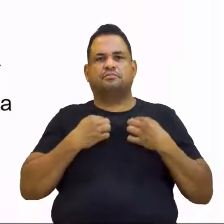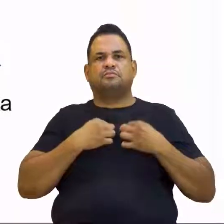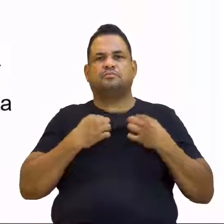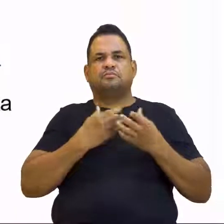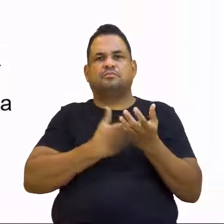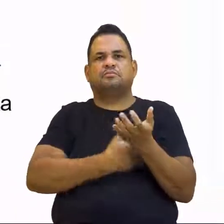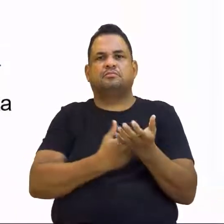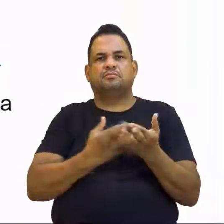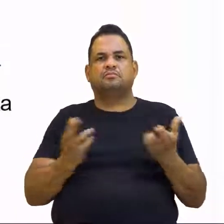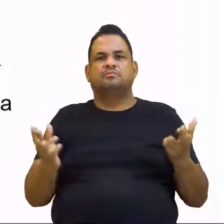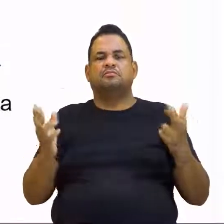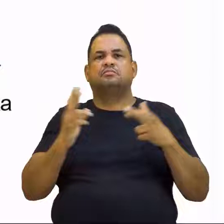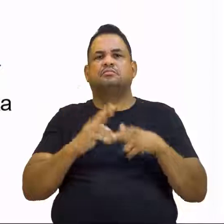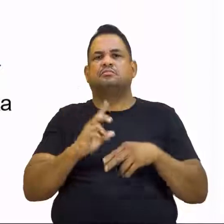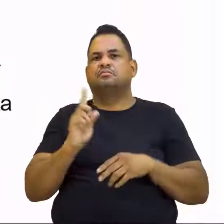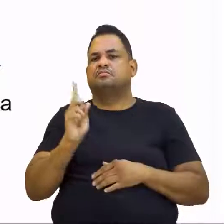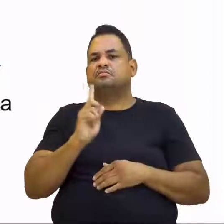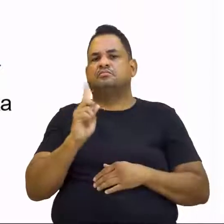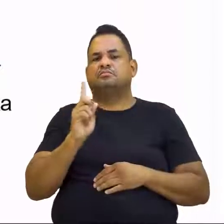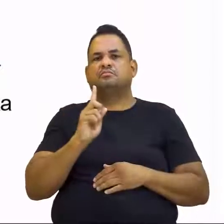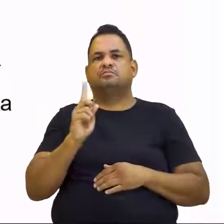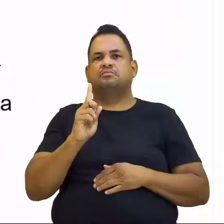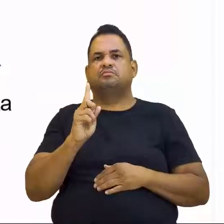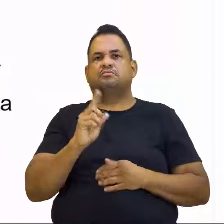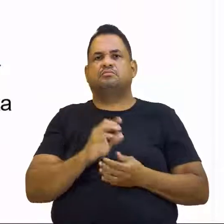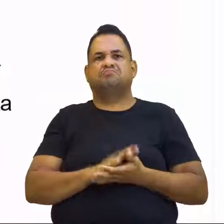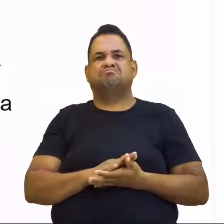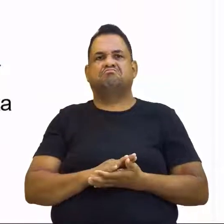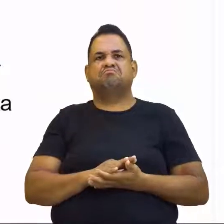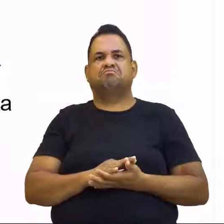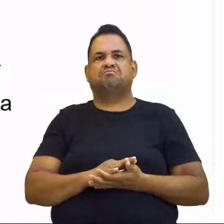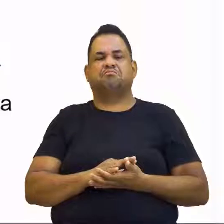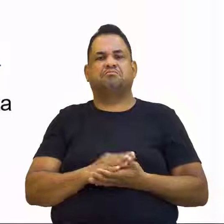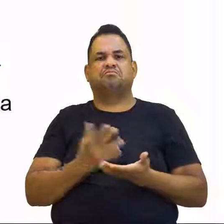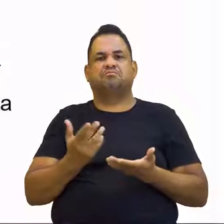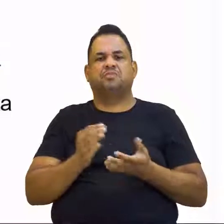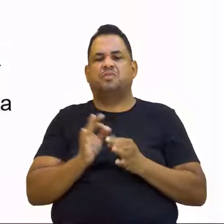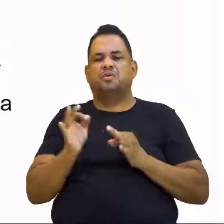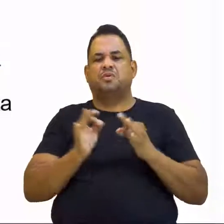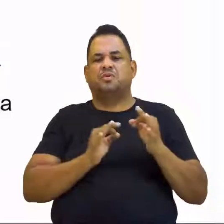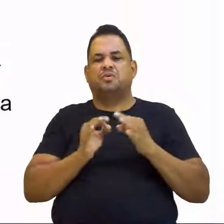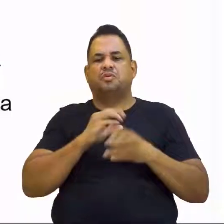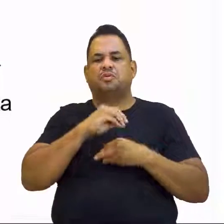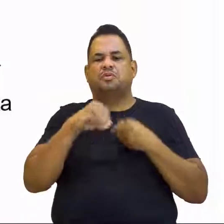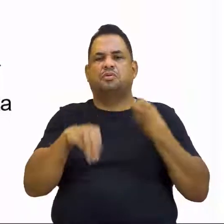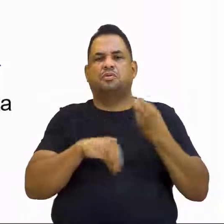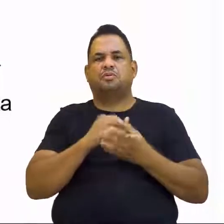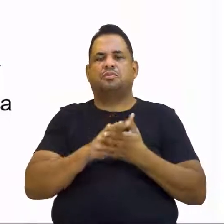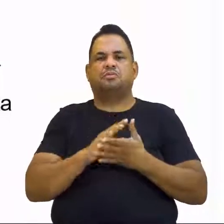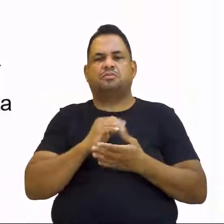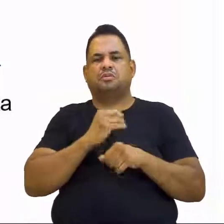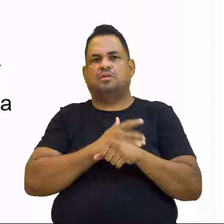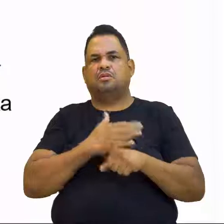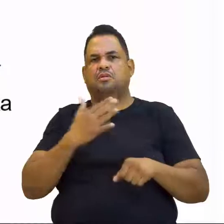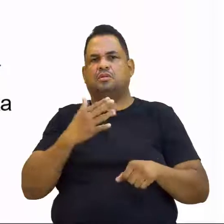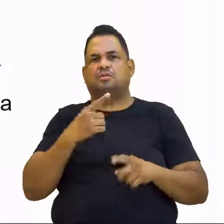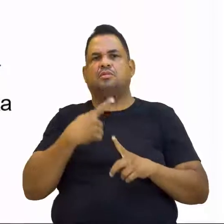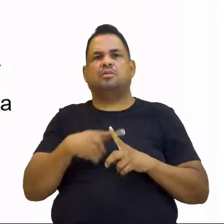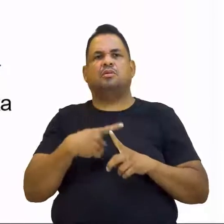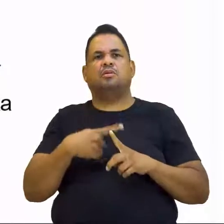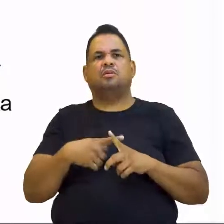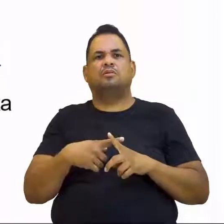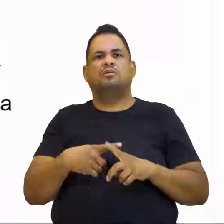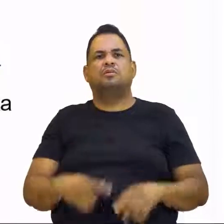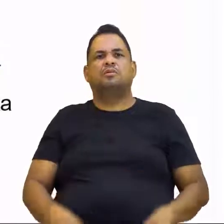vai reagir. Não, gente, o tecido branco não vai reagir, não vai formar uma solução de ácido. Por que ele colocou